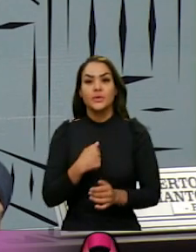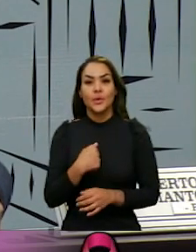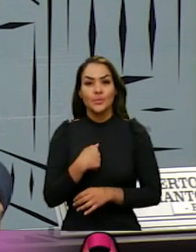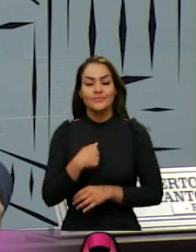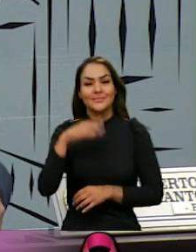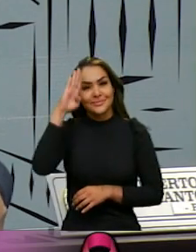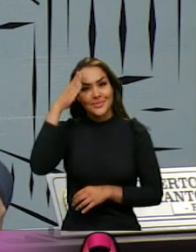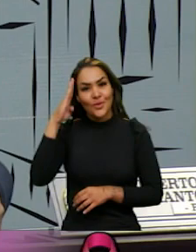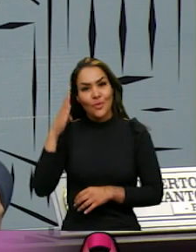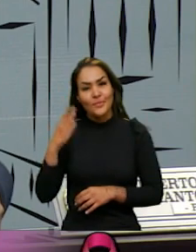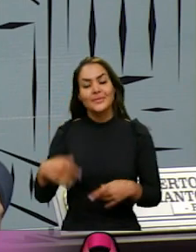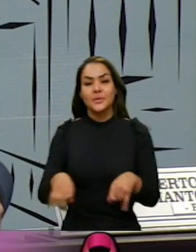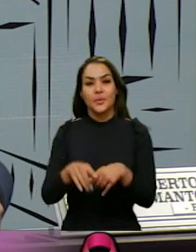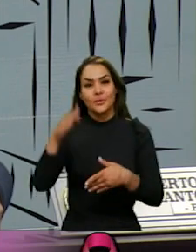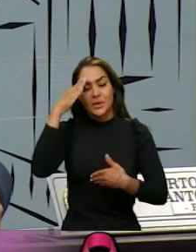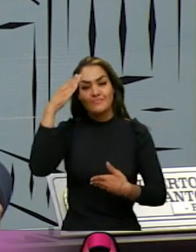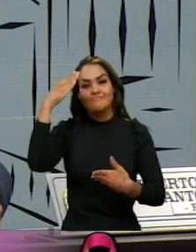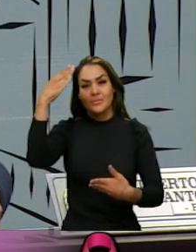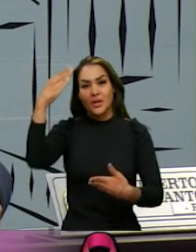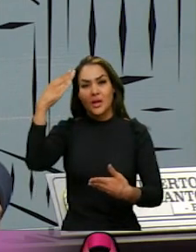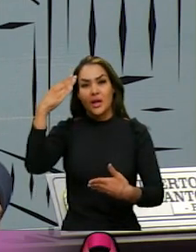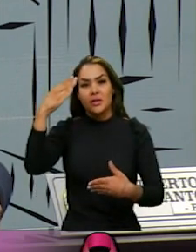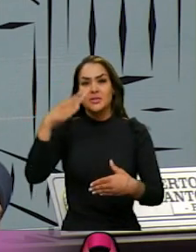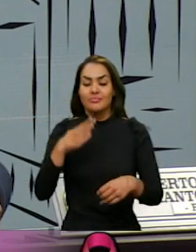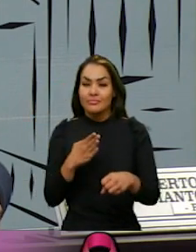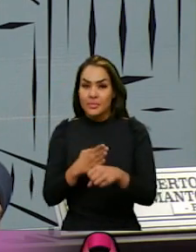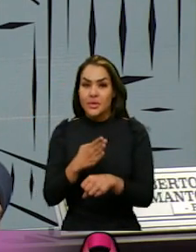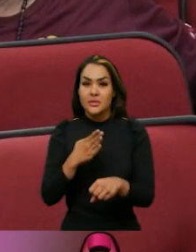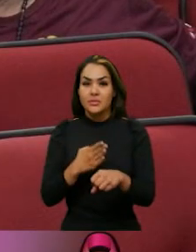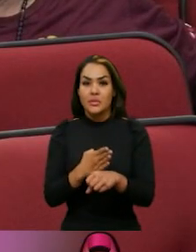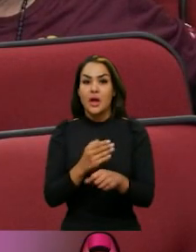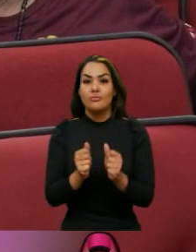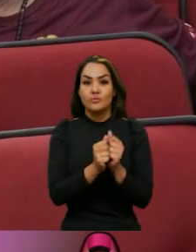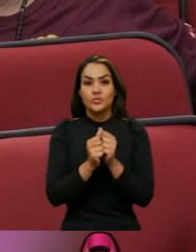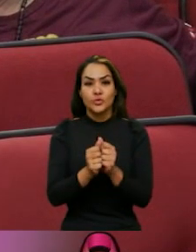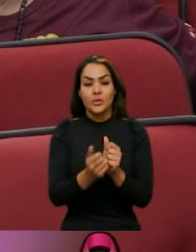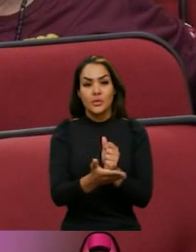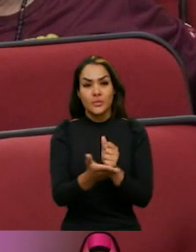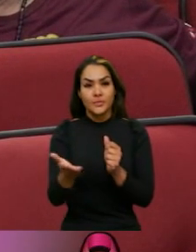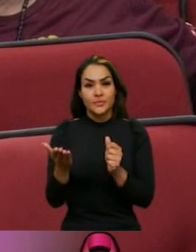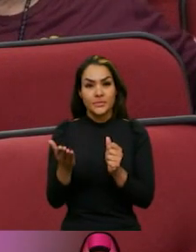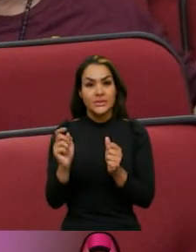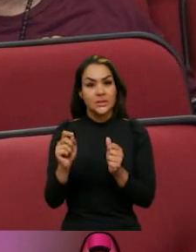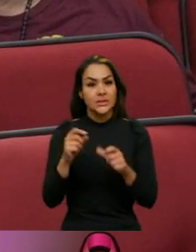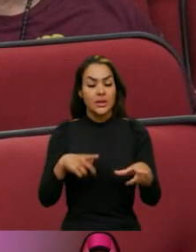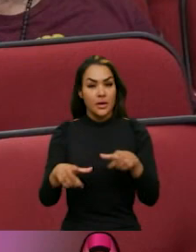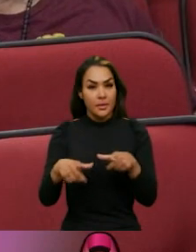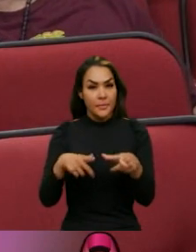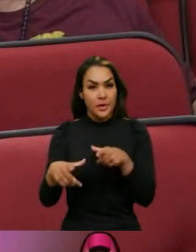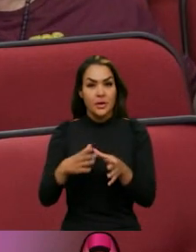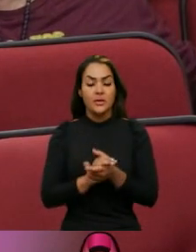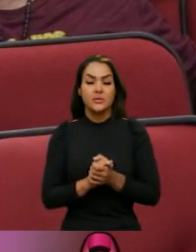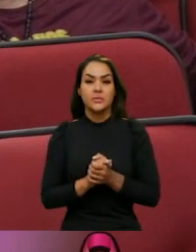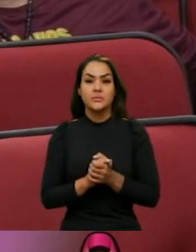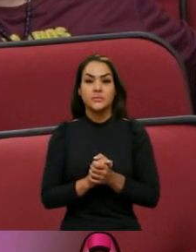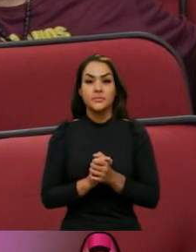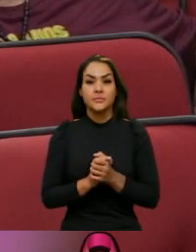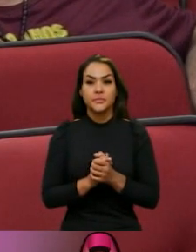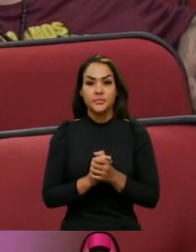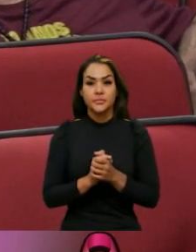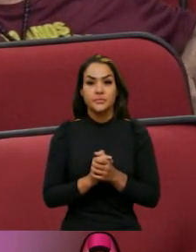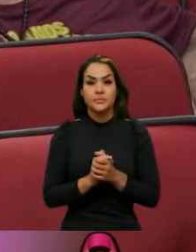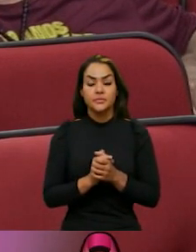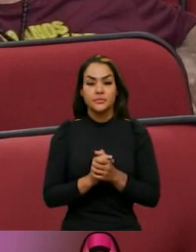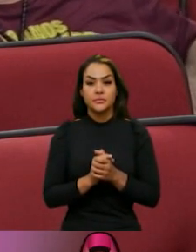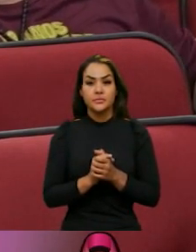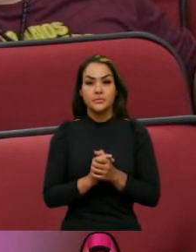e gratidão por poder participar junto com vocês dessa ação, de estar presente,